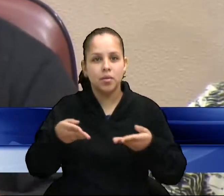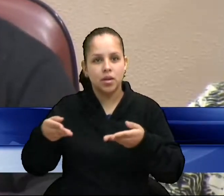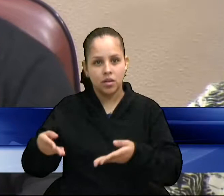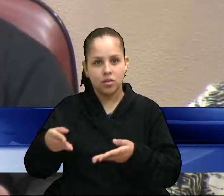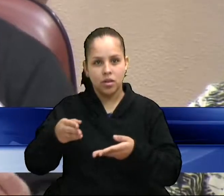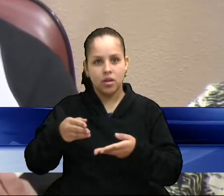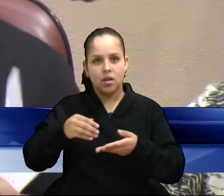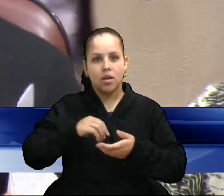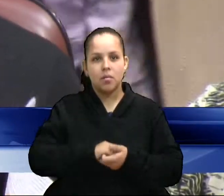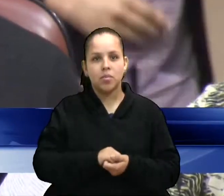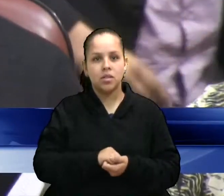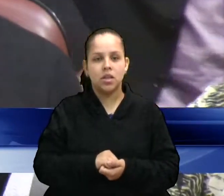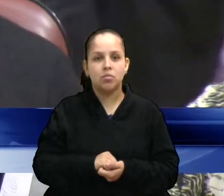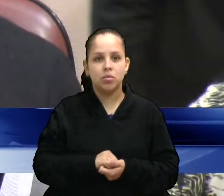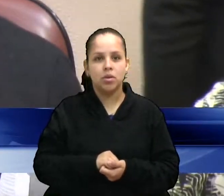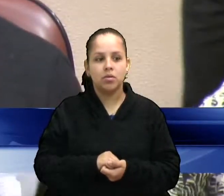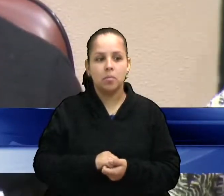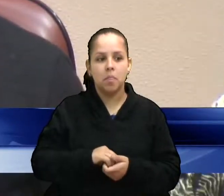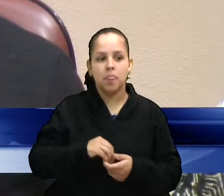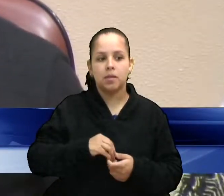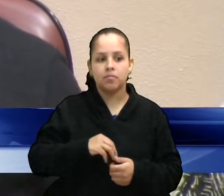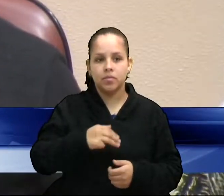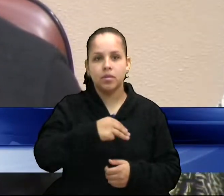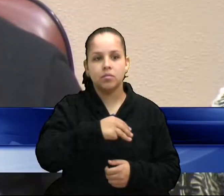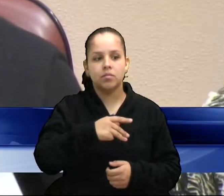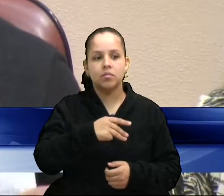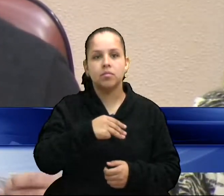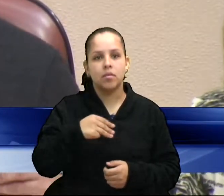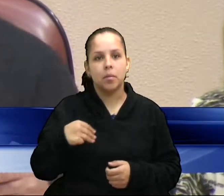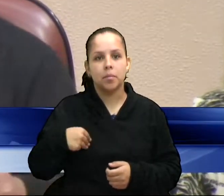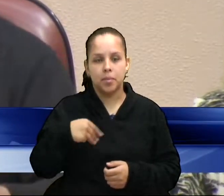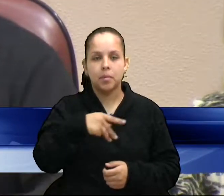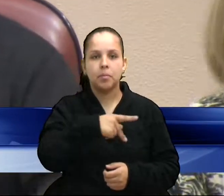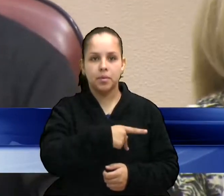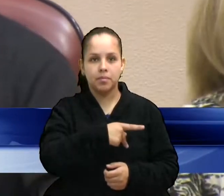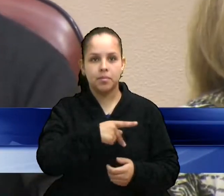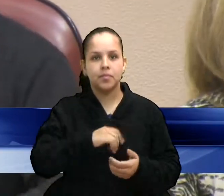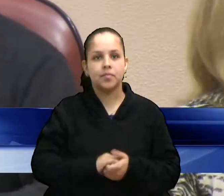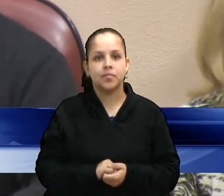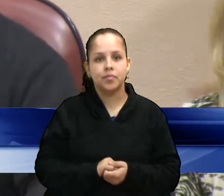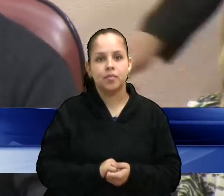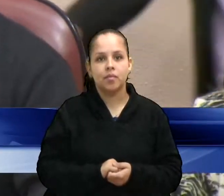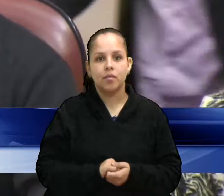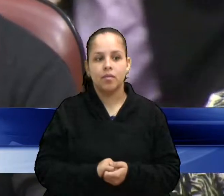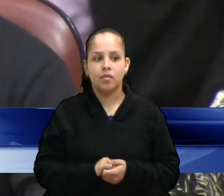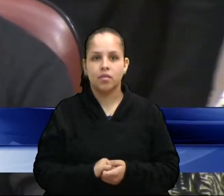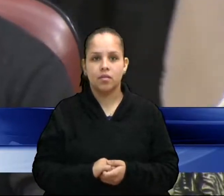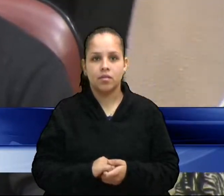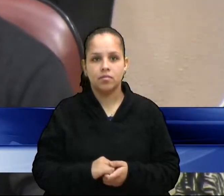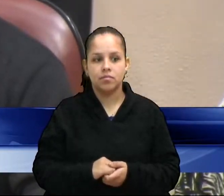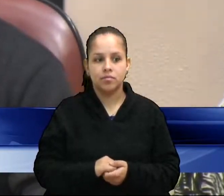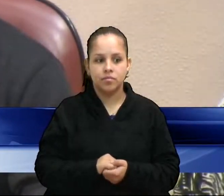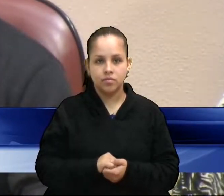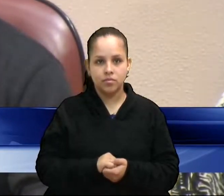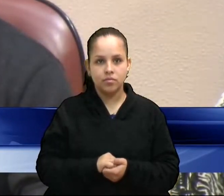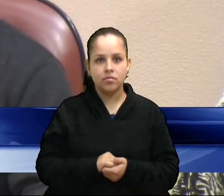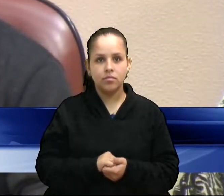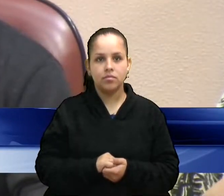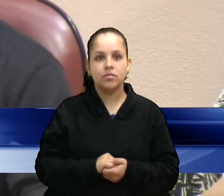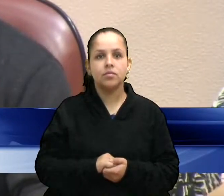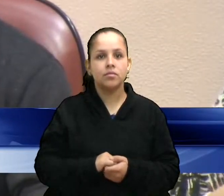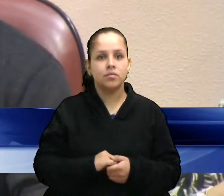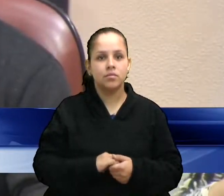Ministério Público e também à Secretaria de Trânsito. Eu tenho aqui em segundo para falar